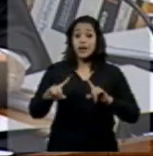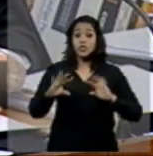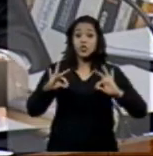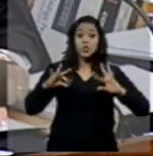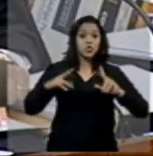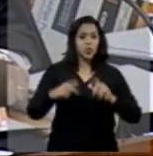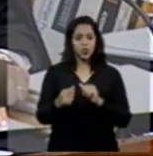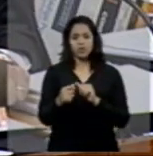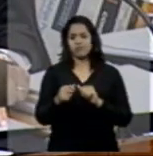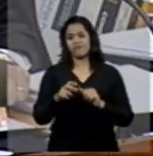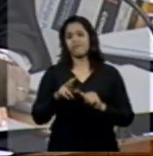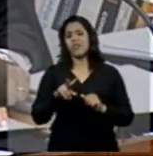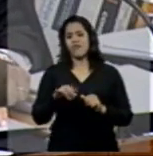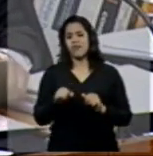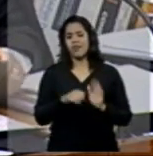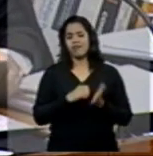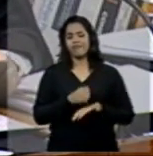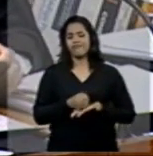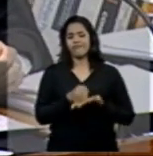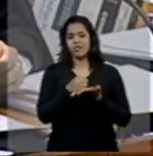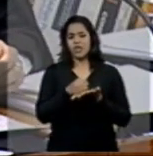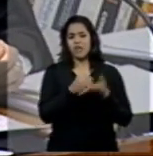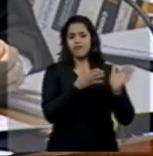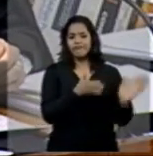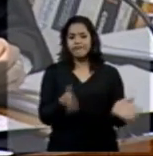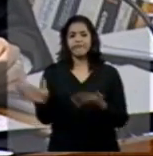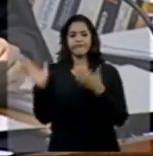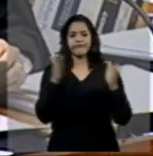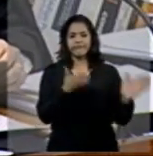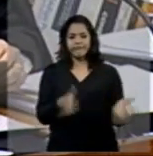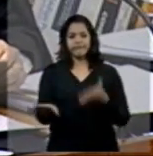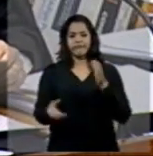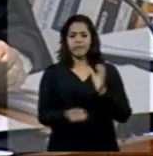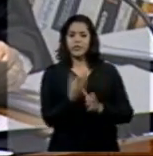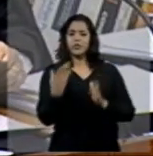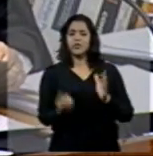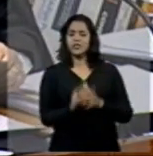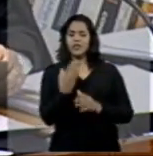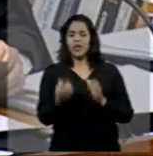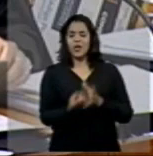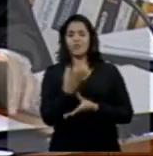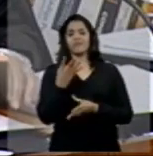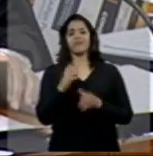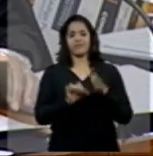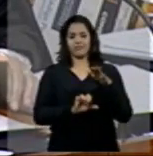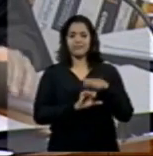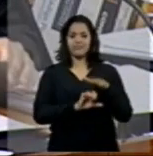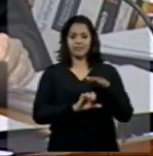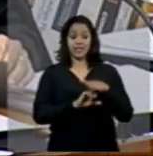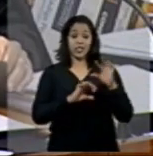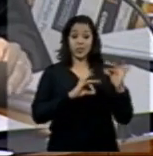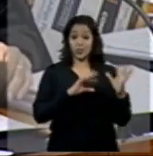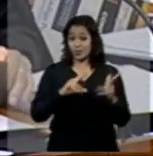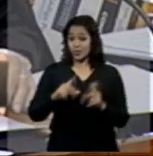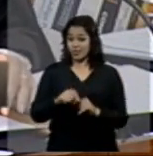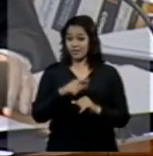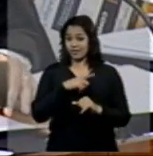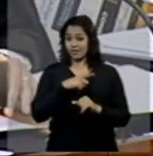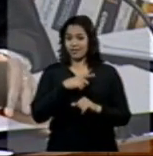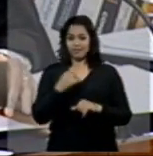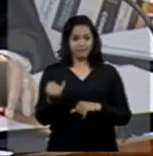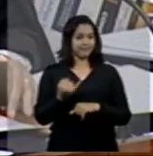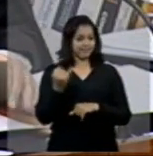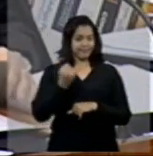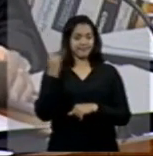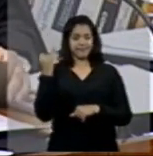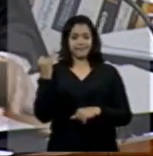todas elas contribuem para o fluxo de produção das empresas, todas elas têm sua